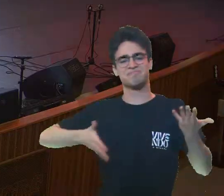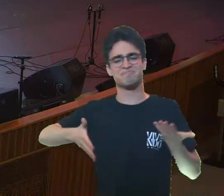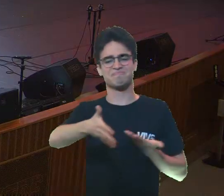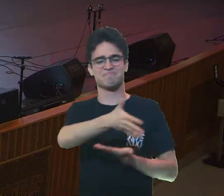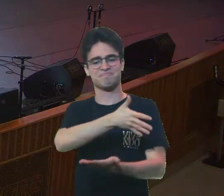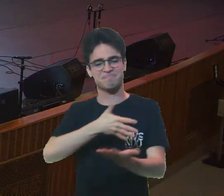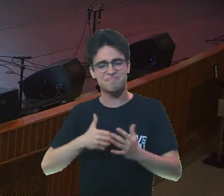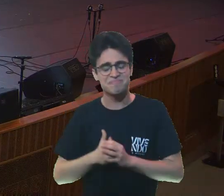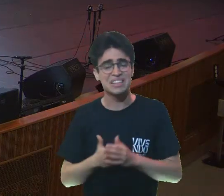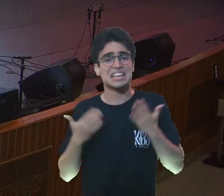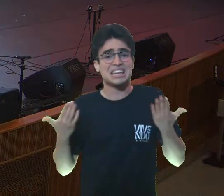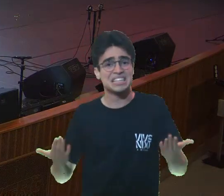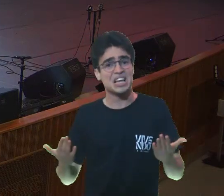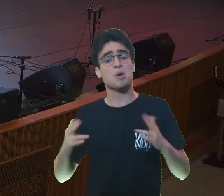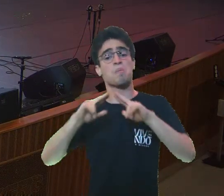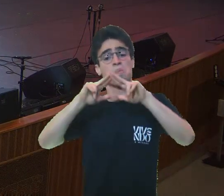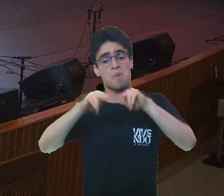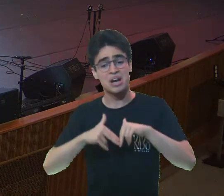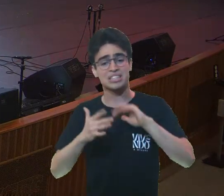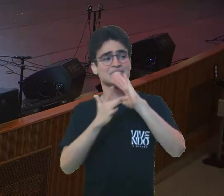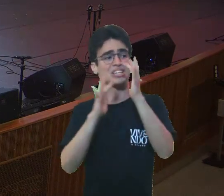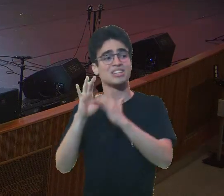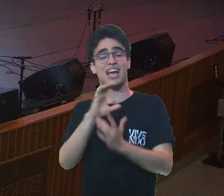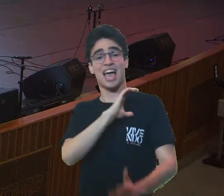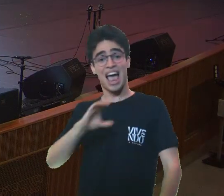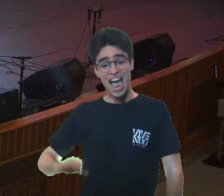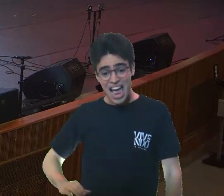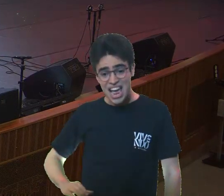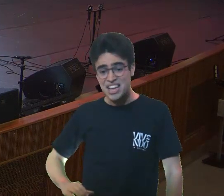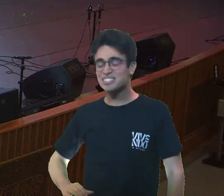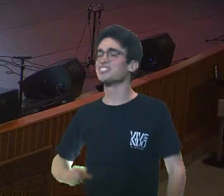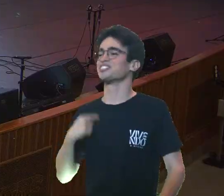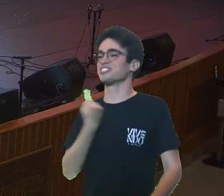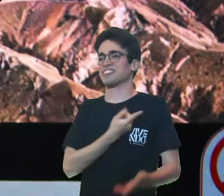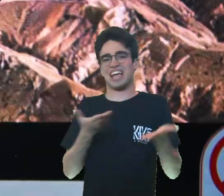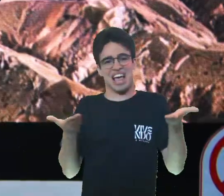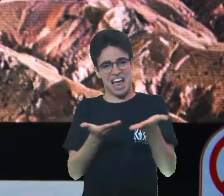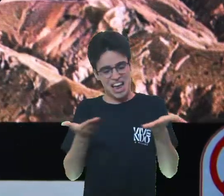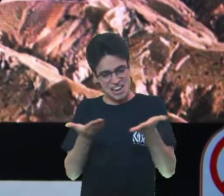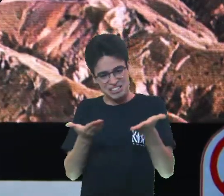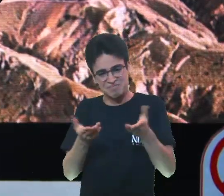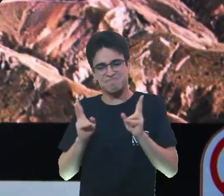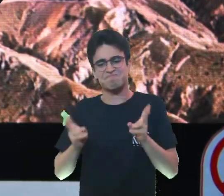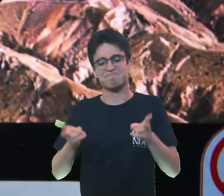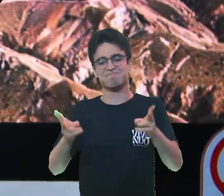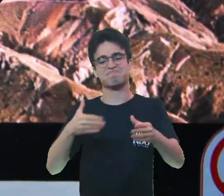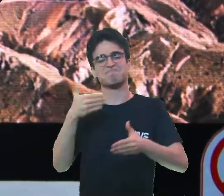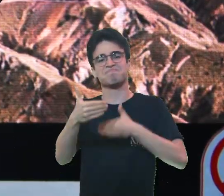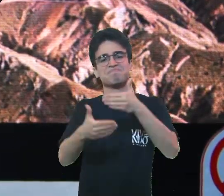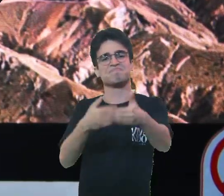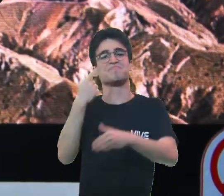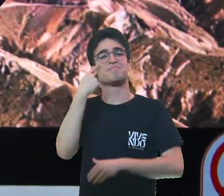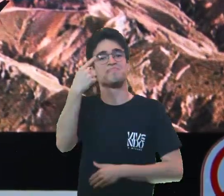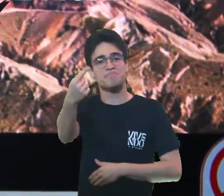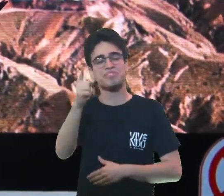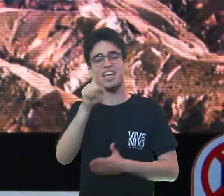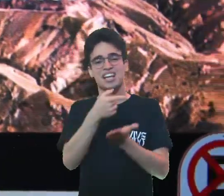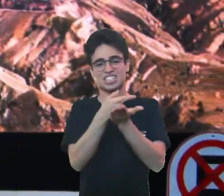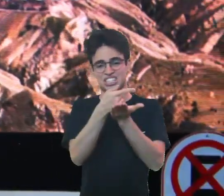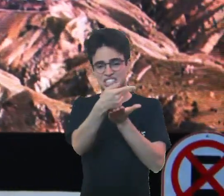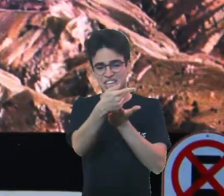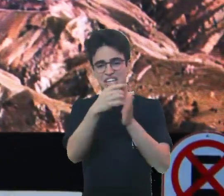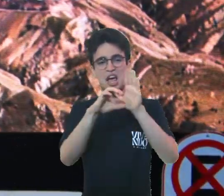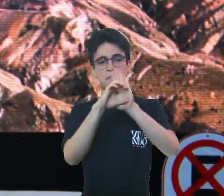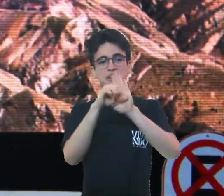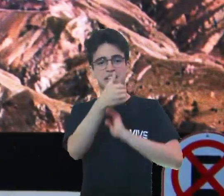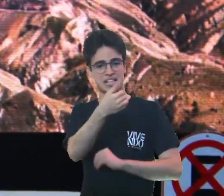é por esse Cristo que nós vamos caminhar um pouco agora em Gênesis capítulo 13.